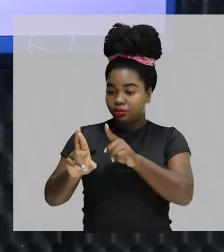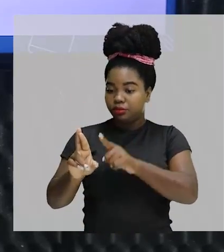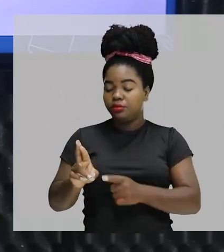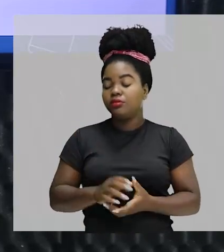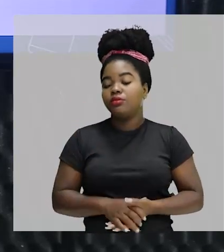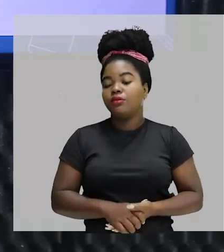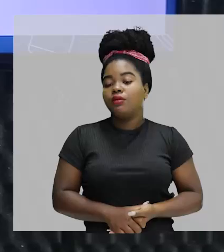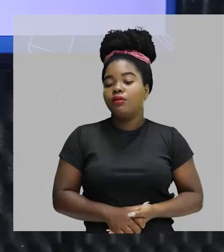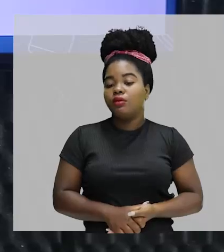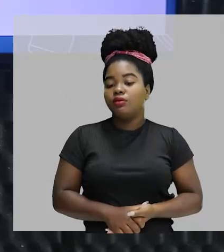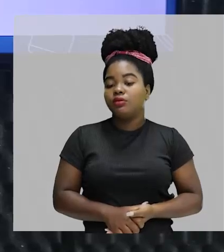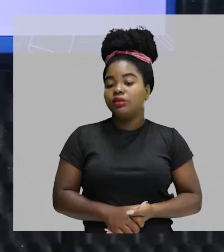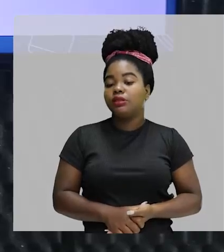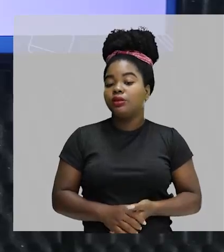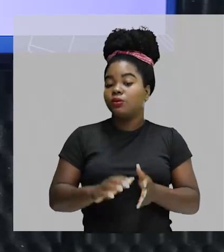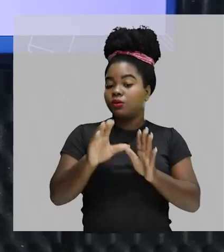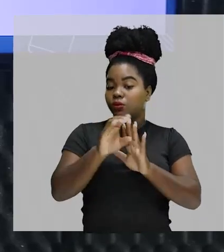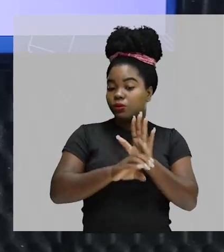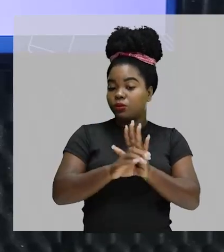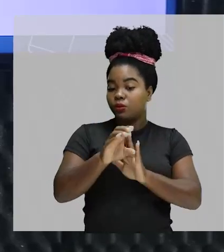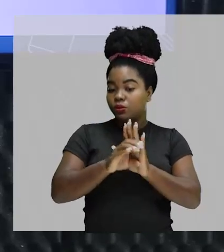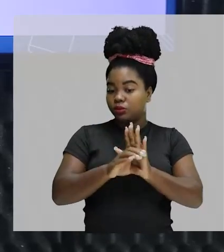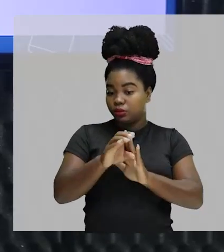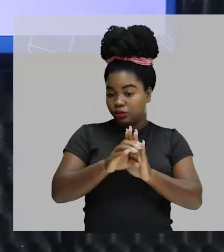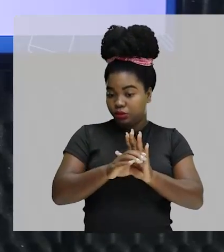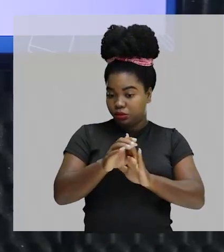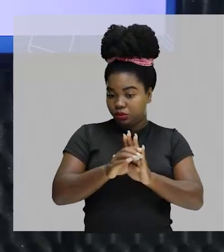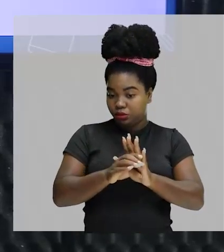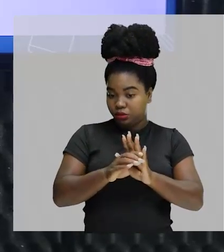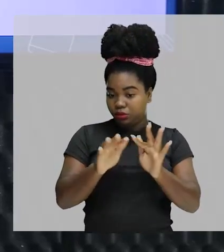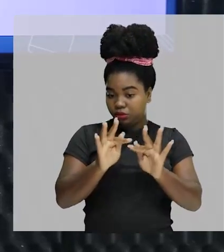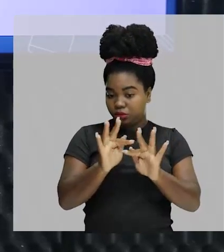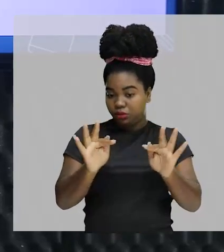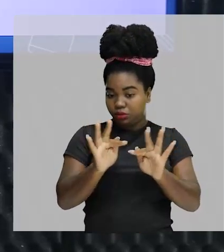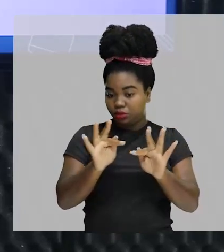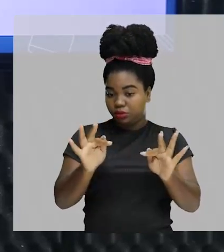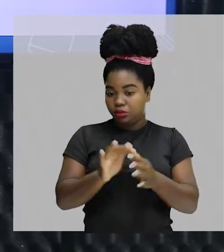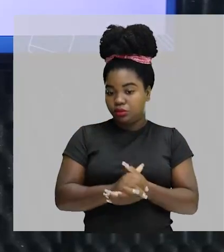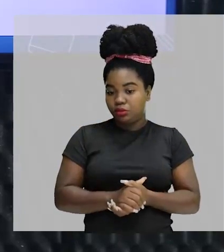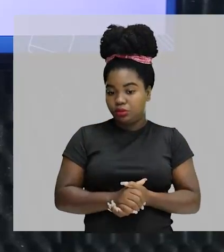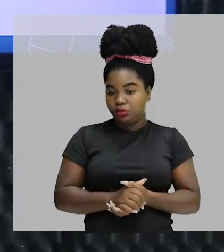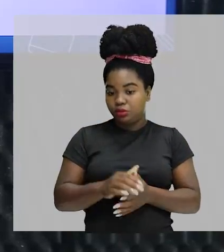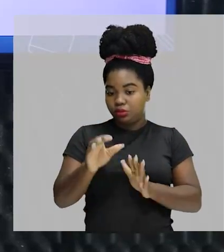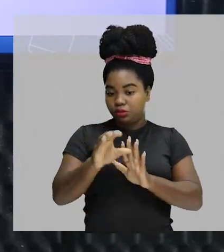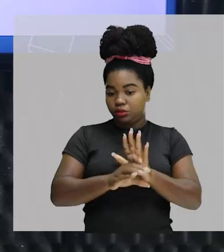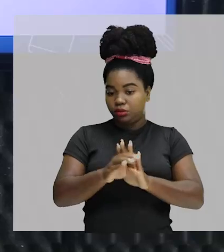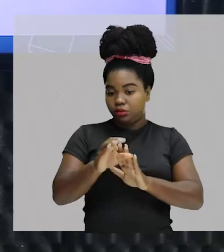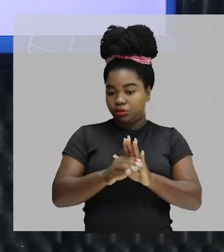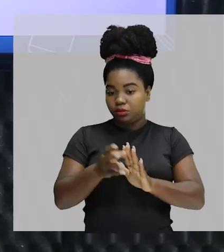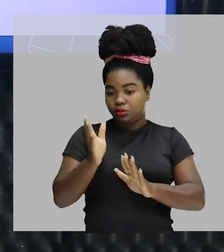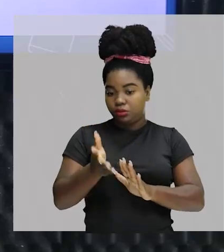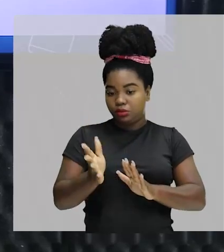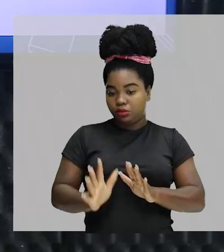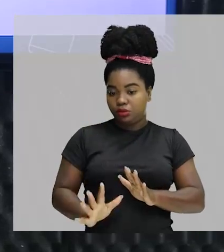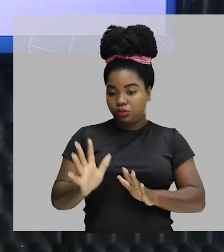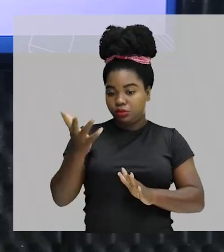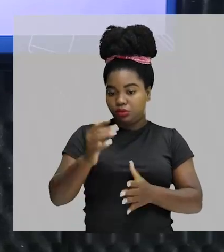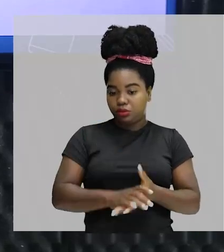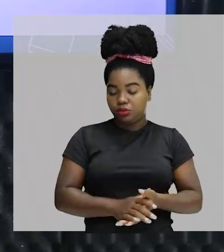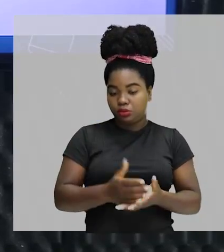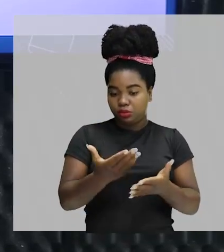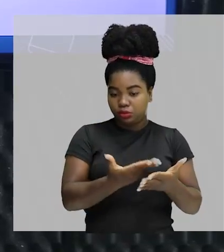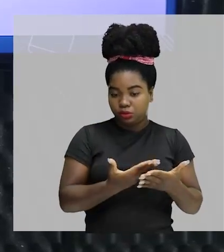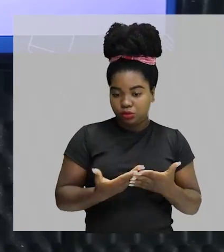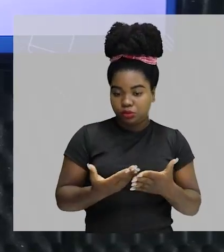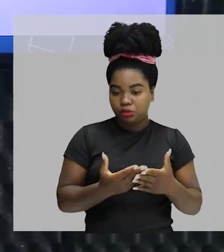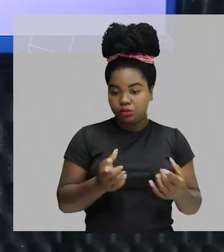Essa aqui é a definição para a nossa função exponencial. Essa definição nós já vimos, tá, em aulas que